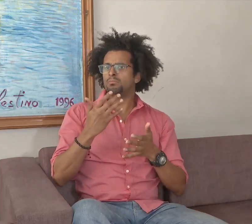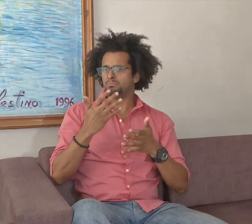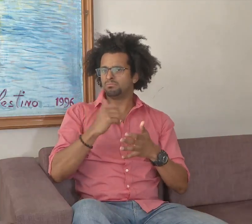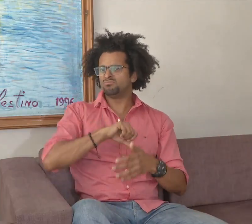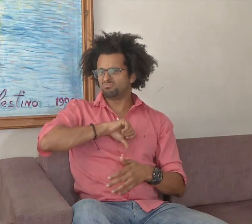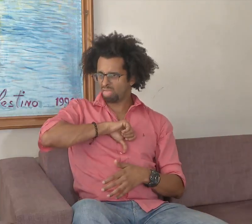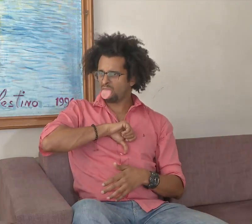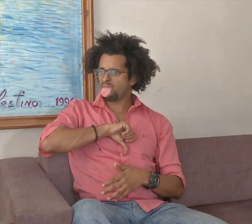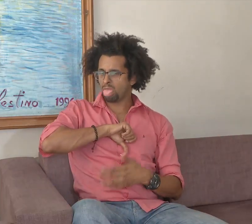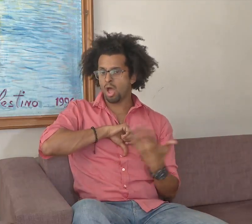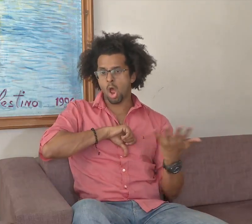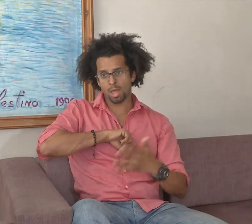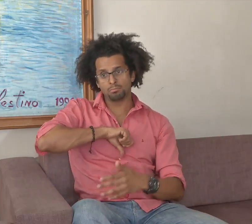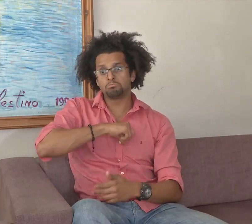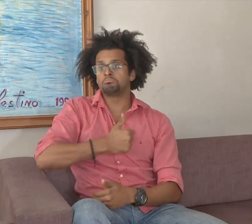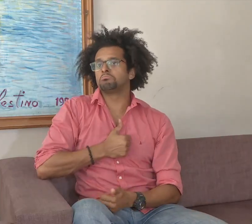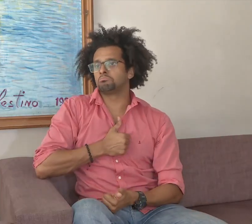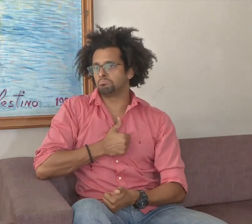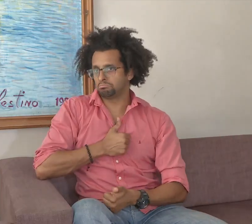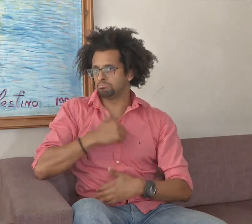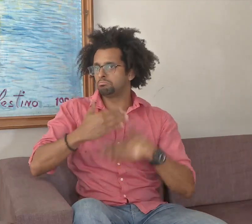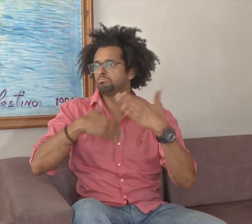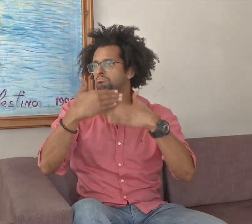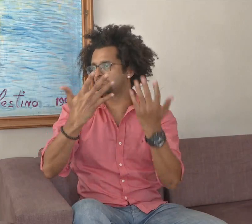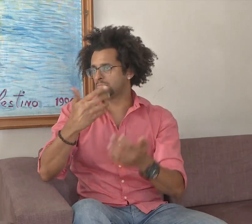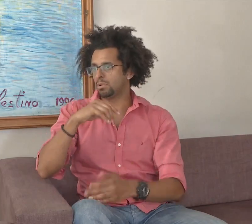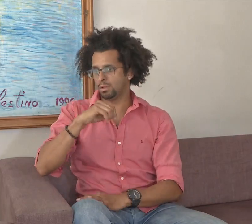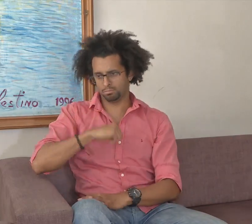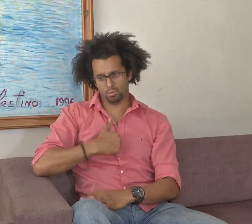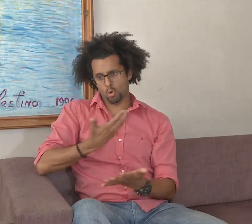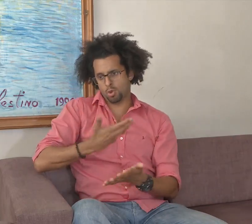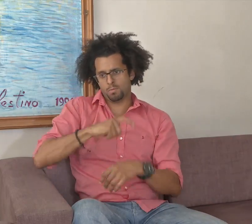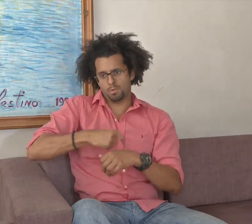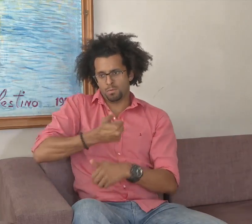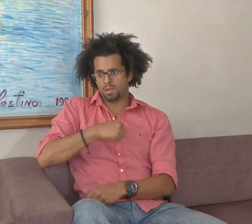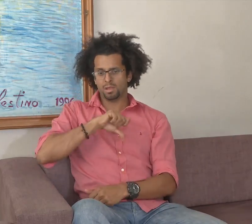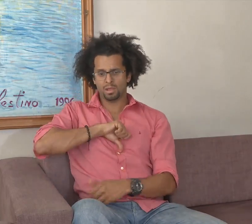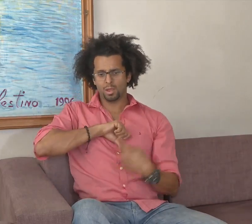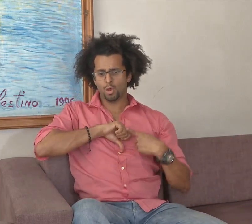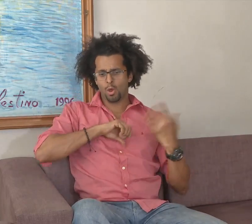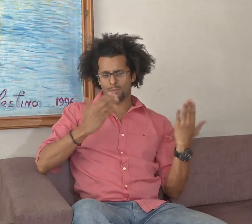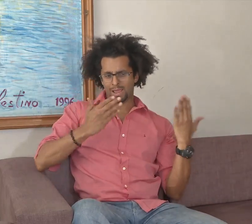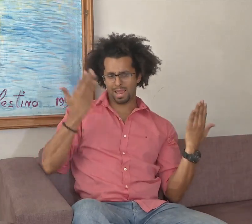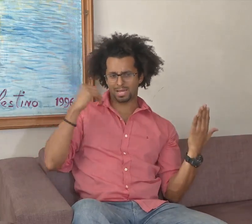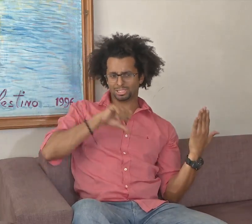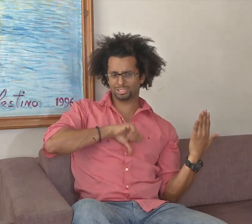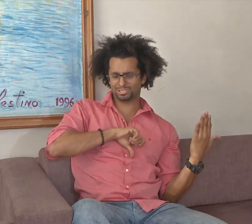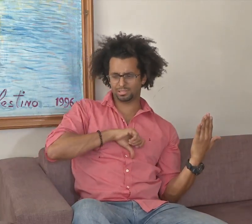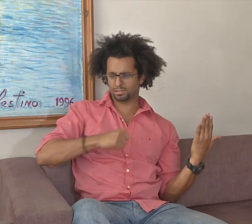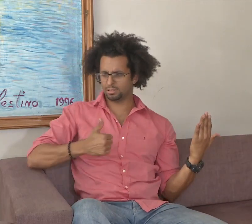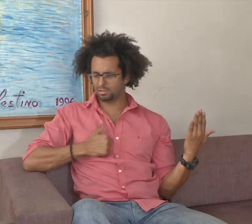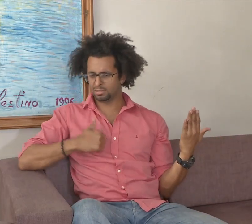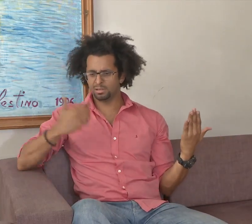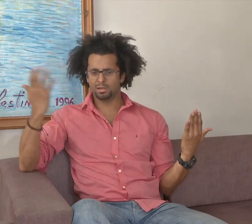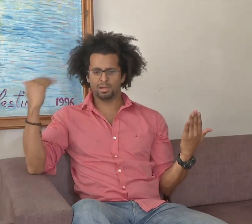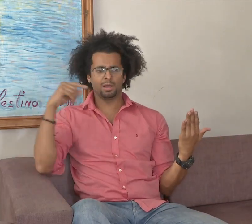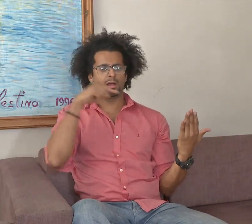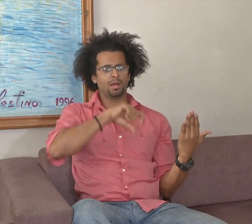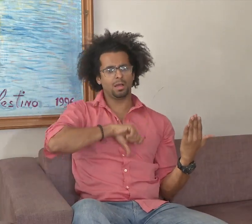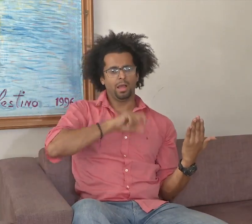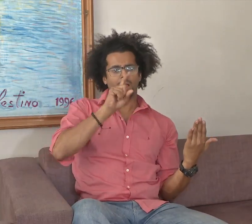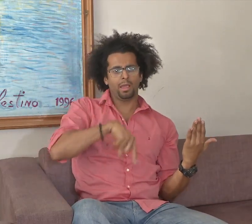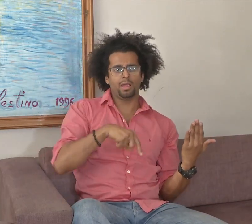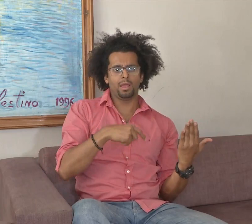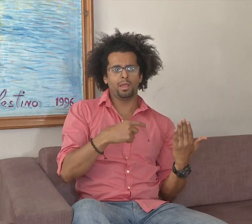muitas marcas negativas. Hoje eu tenho uma autoestima muito melhor. Mas eu tive algumas marcas negativas, como por exemplo